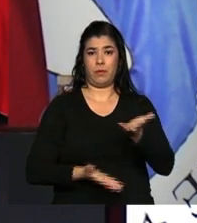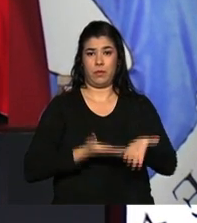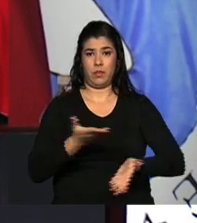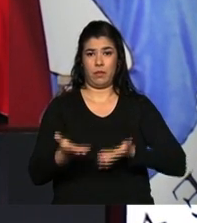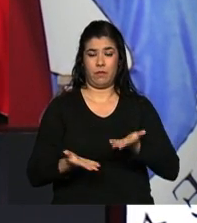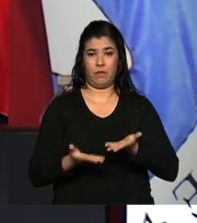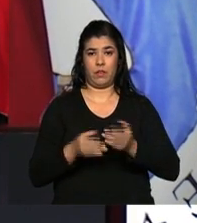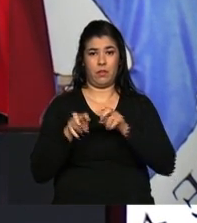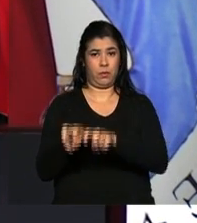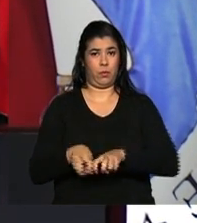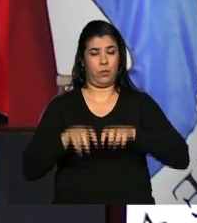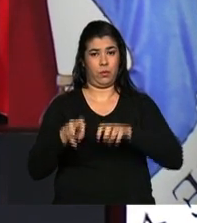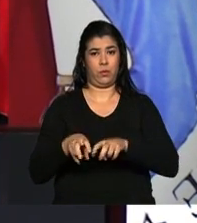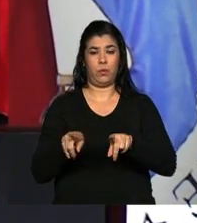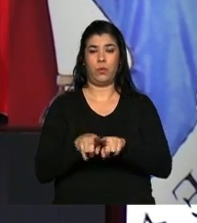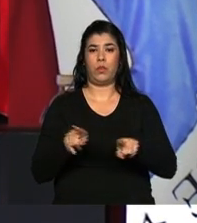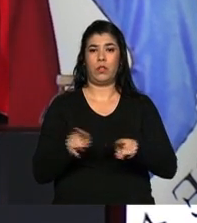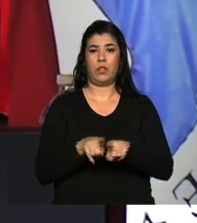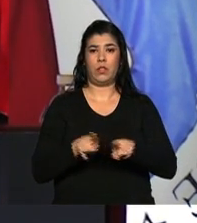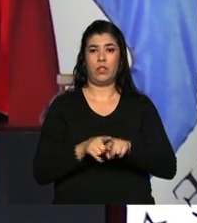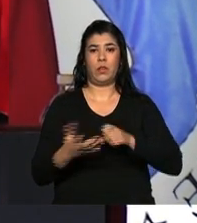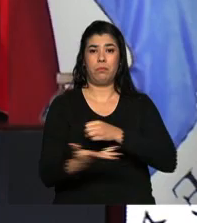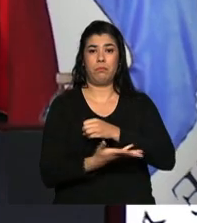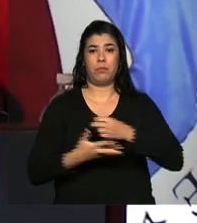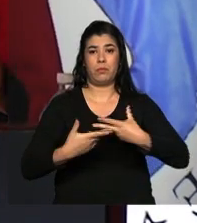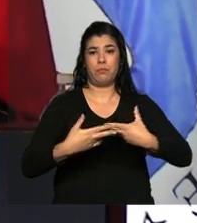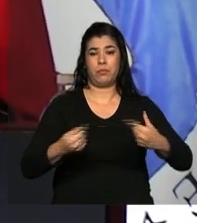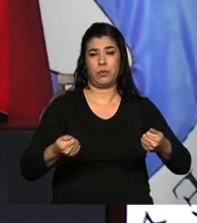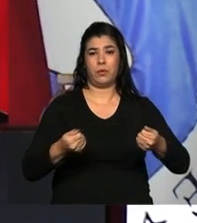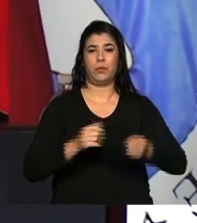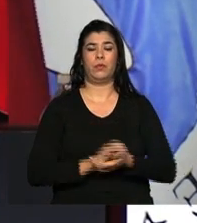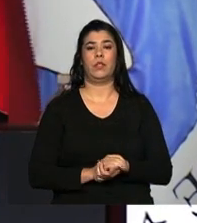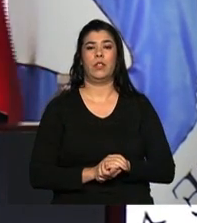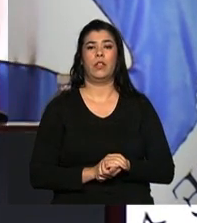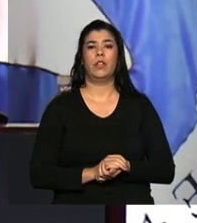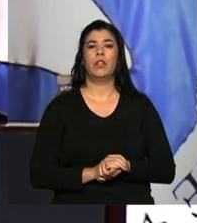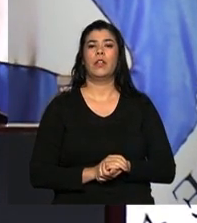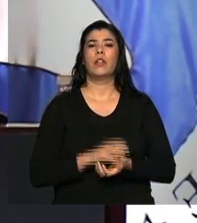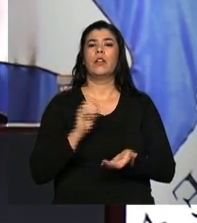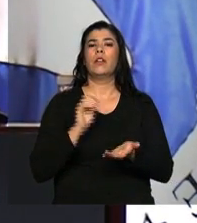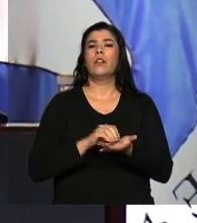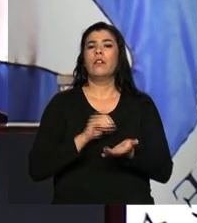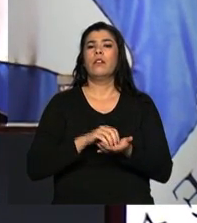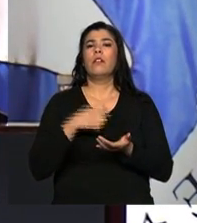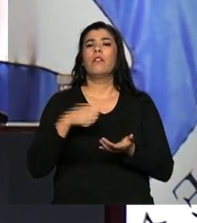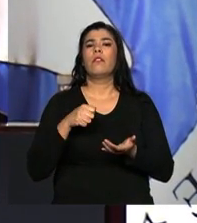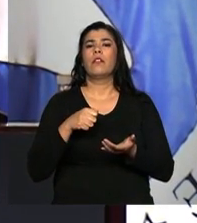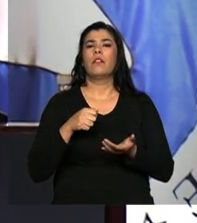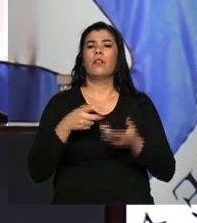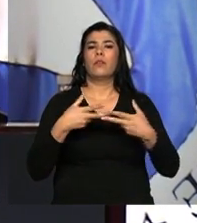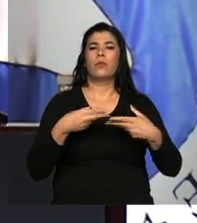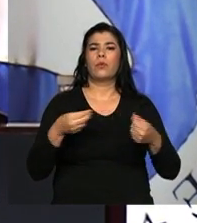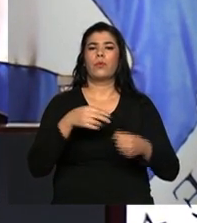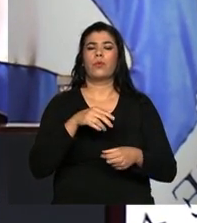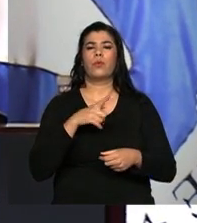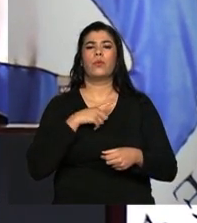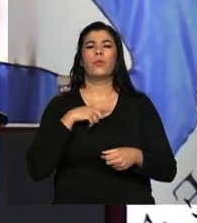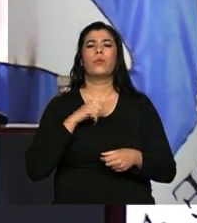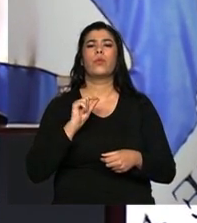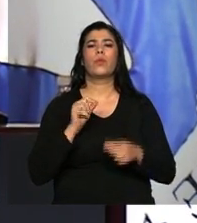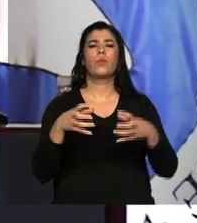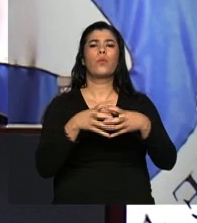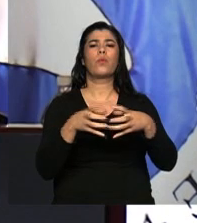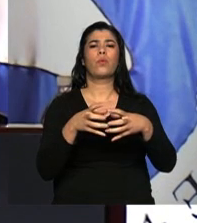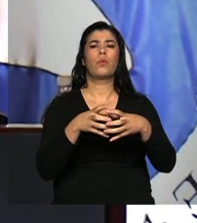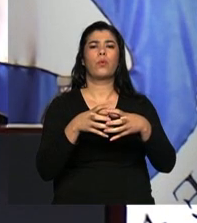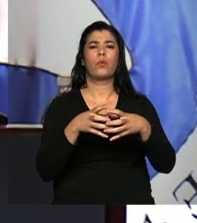na agricultura e na infraestrutura. As demandas da classe média brasileira, classe média